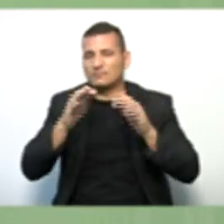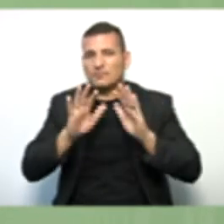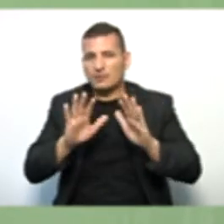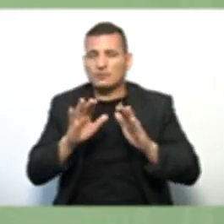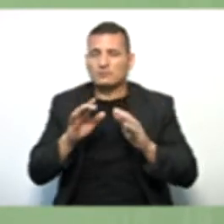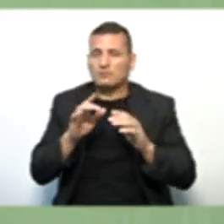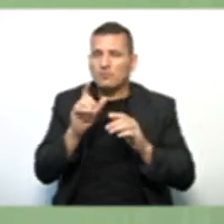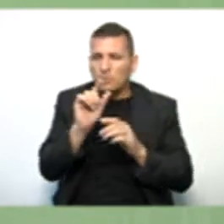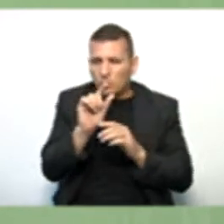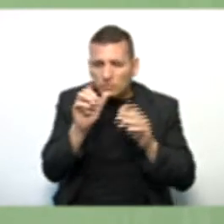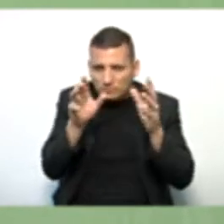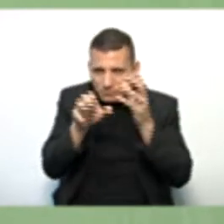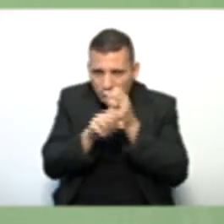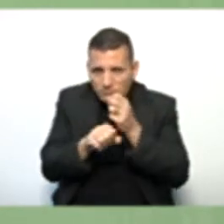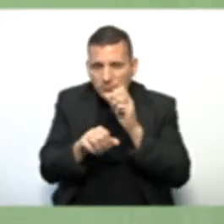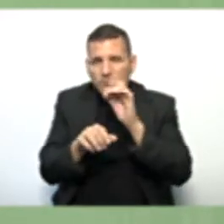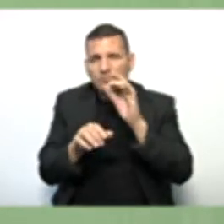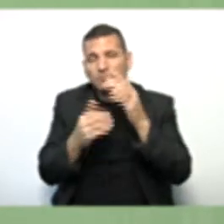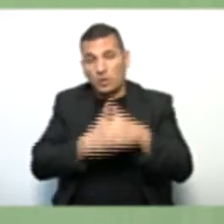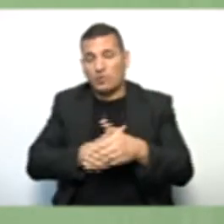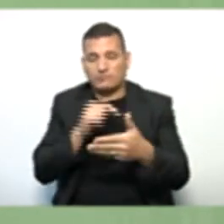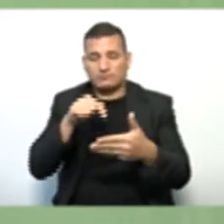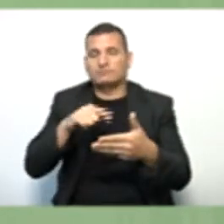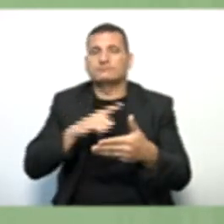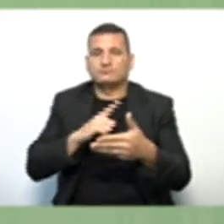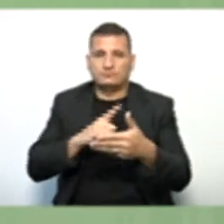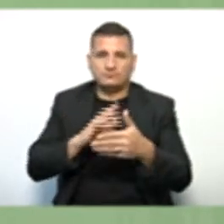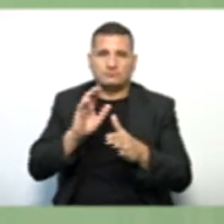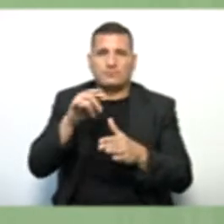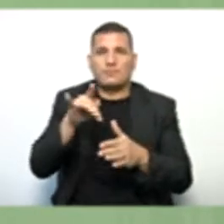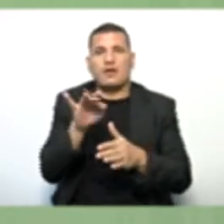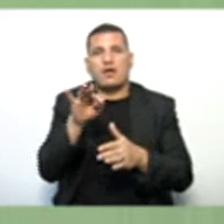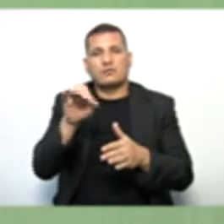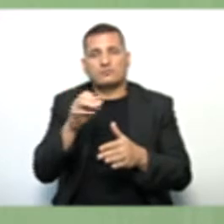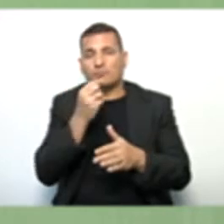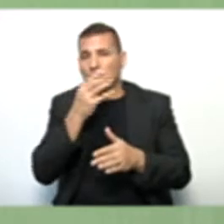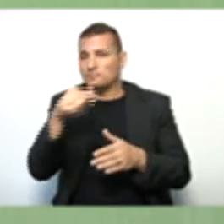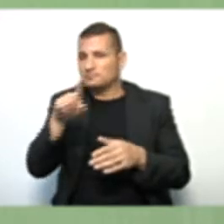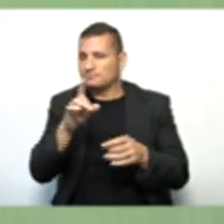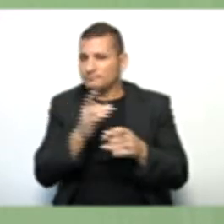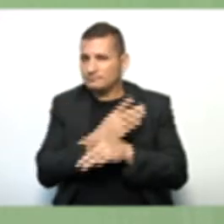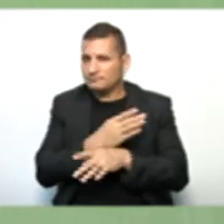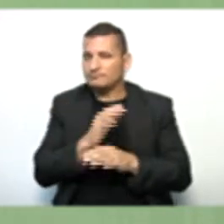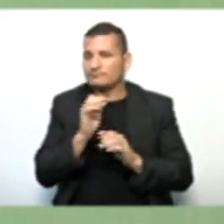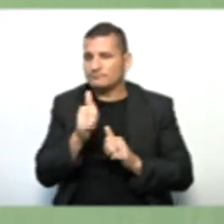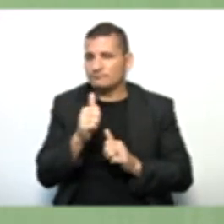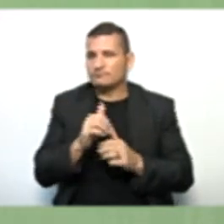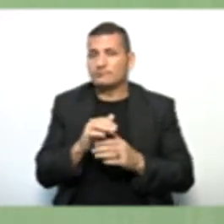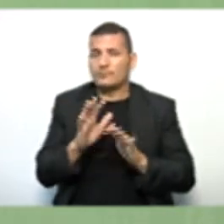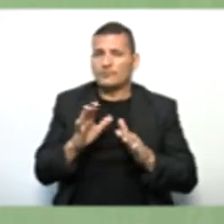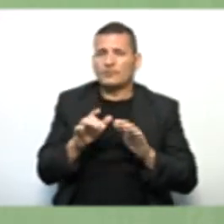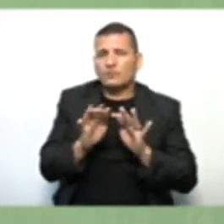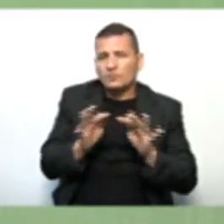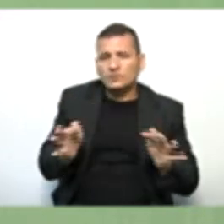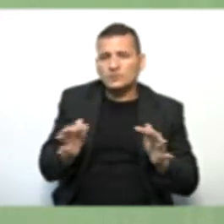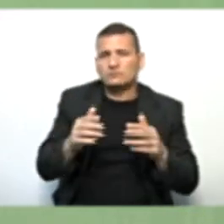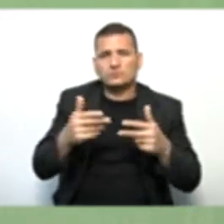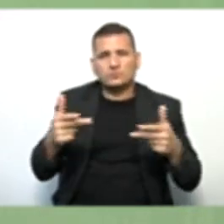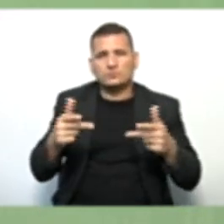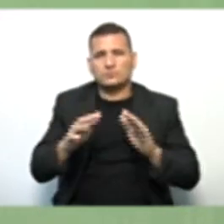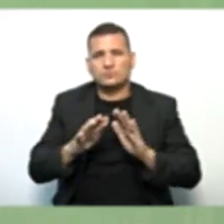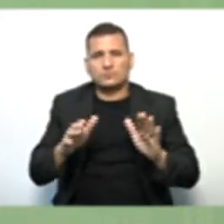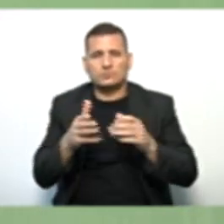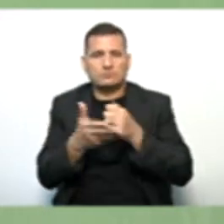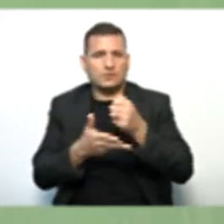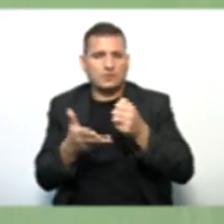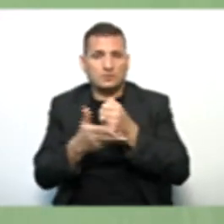fez já vai estar na prova também, né, professor? Sim, vai sim. É bom que eles estejam preparados também. Vai estar lá, mas Python, né? são coisas simples. São coisas básicas.